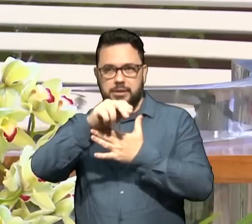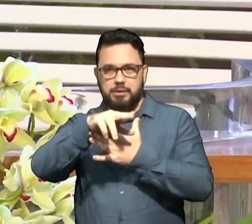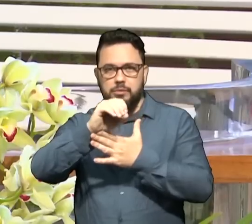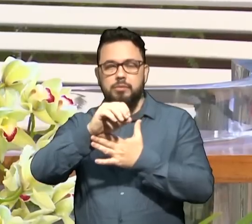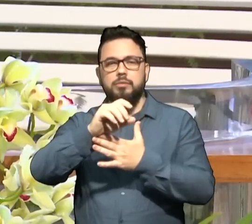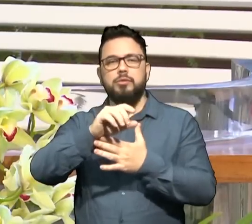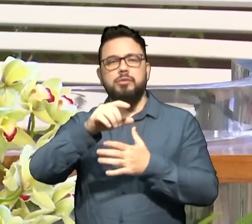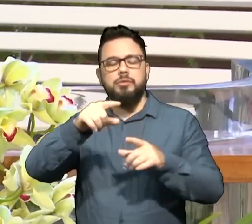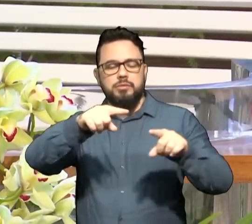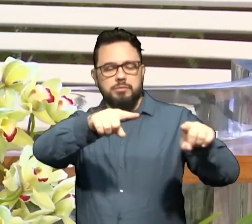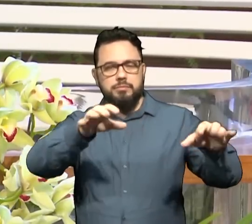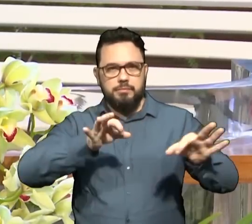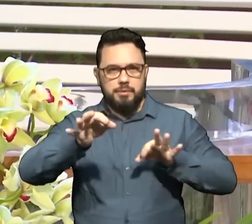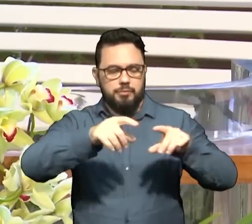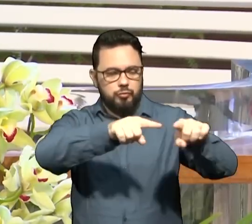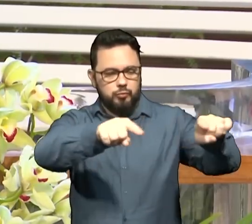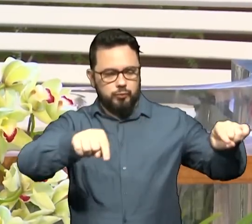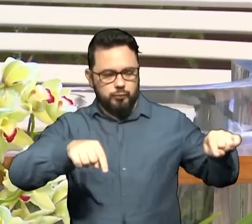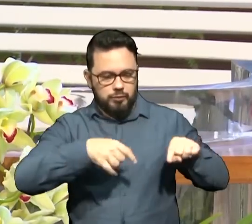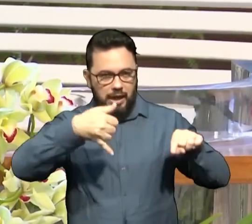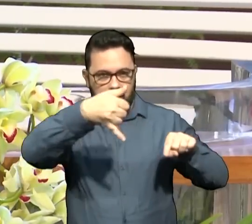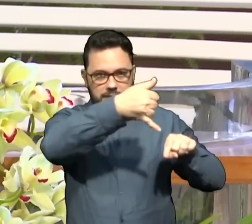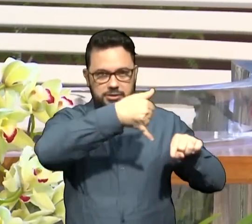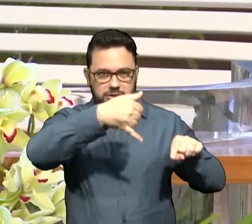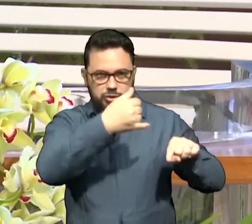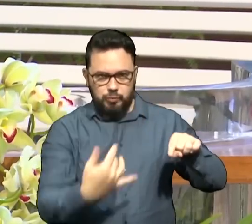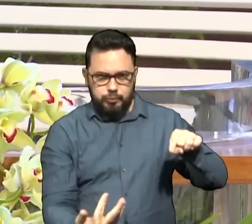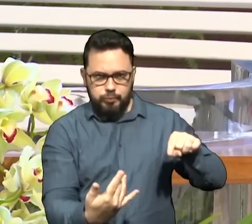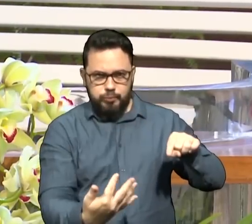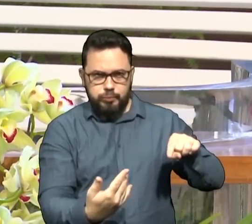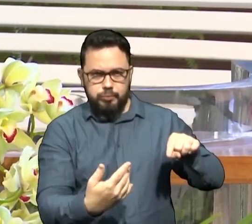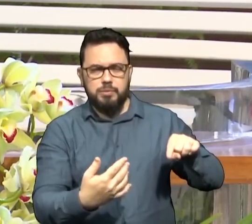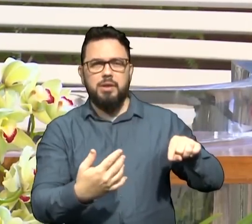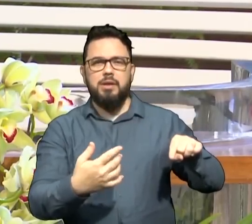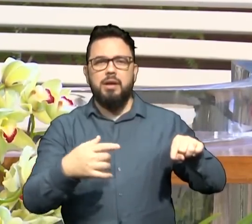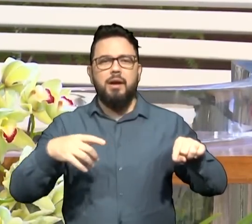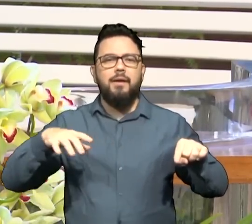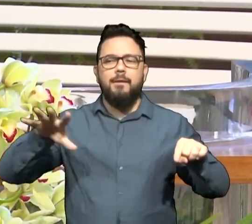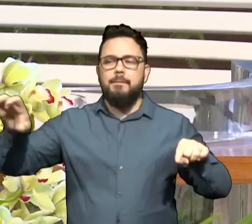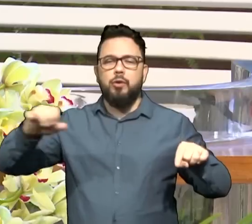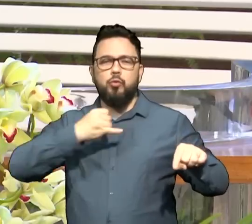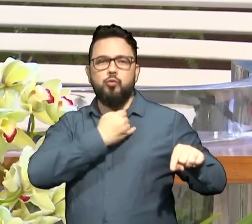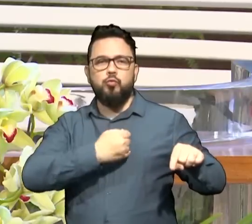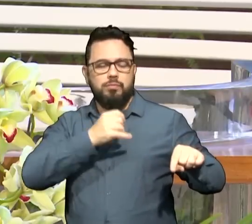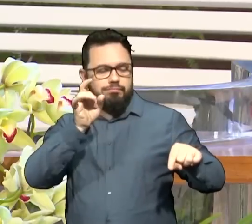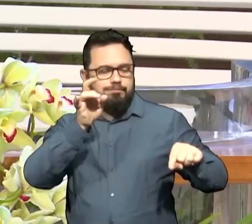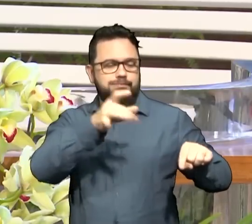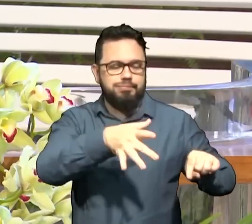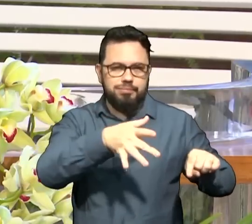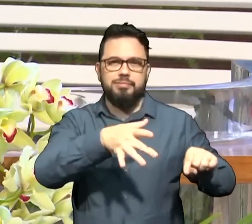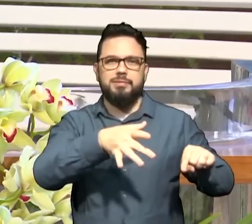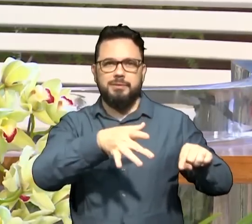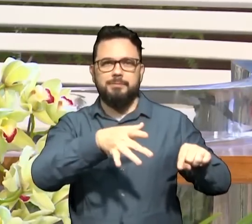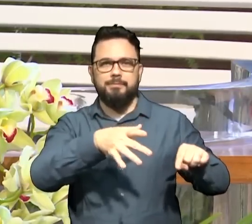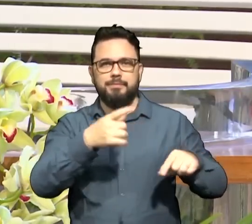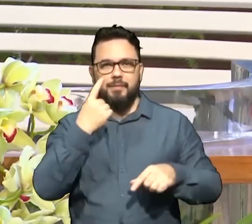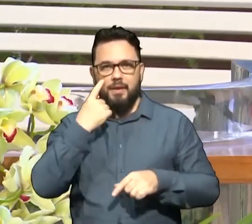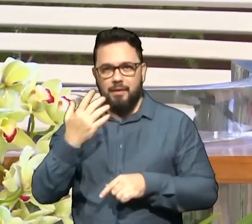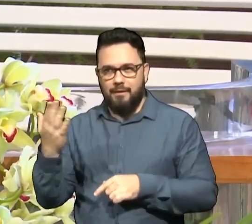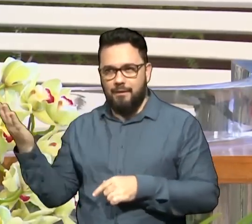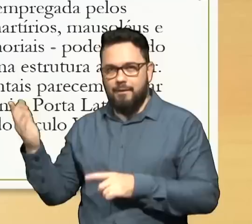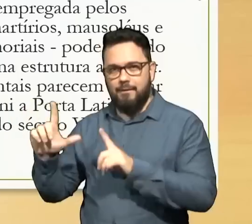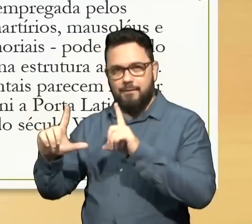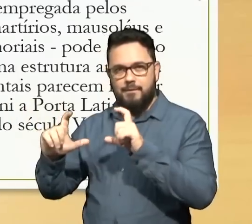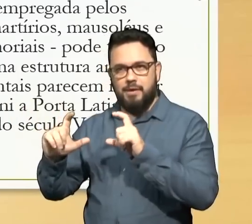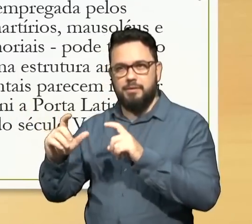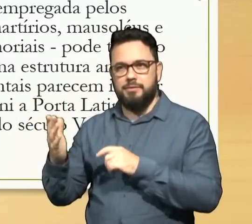tradição que aliás também é encontrada no livro Atos dos Apóstolos de Helen White essa foto que vocês estão vendo aí em casa